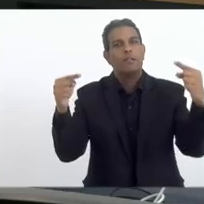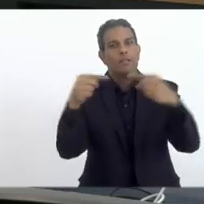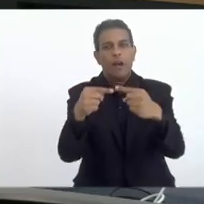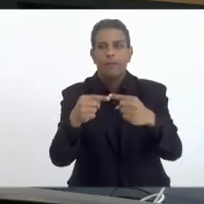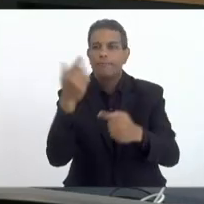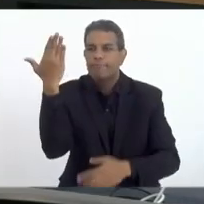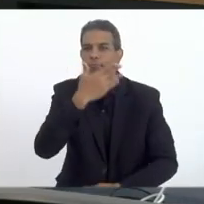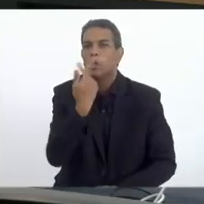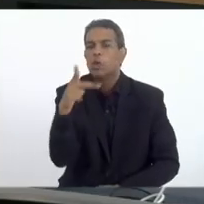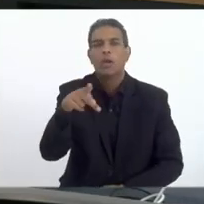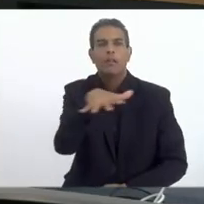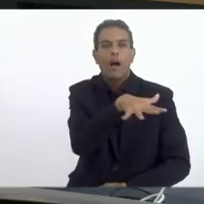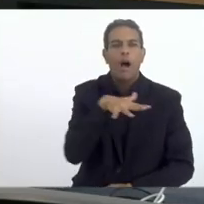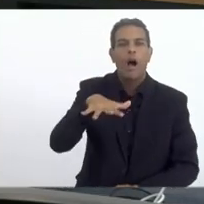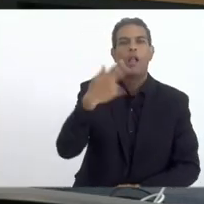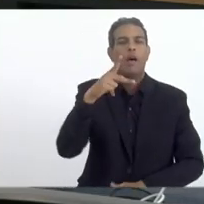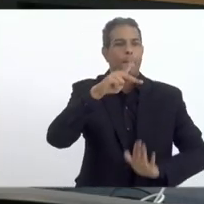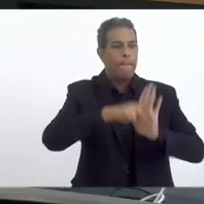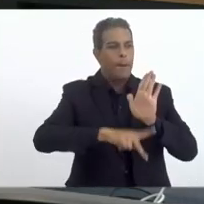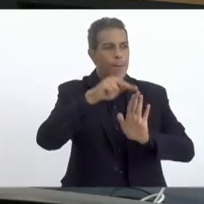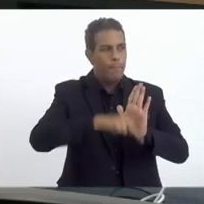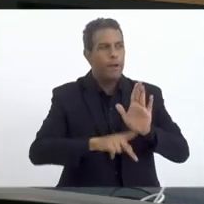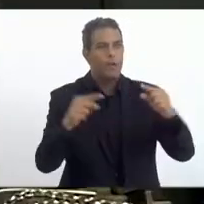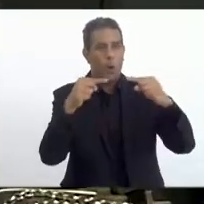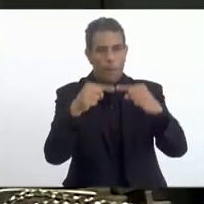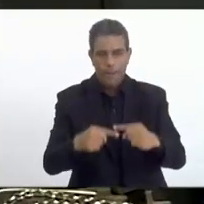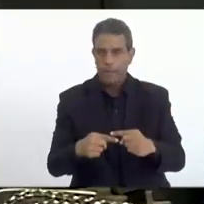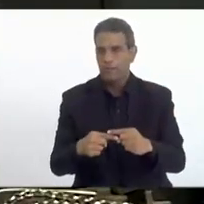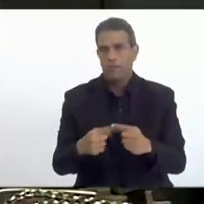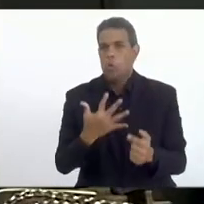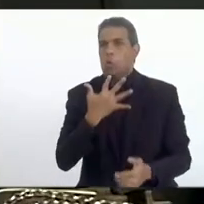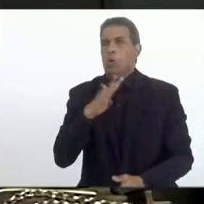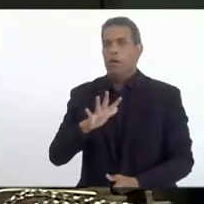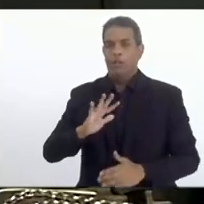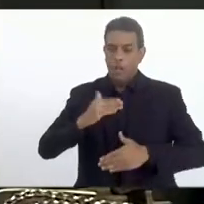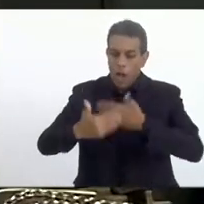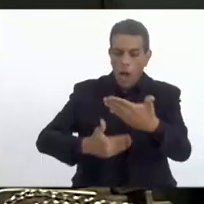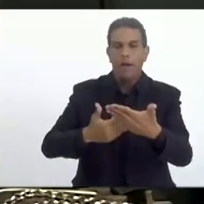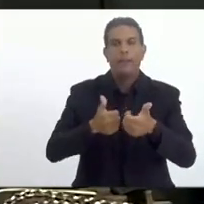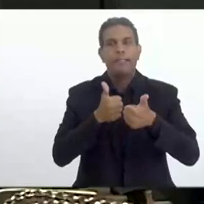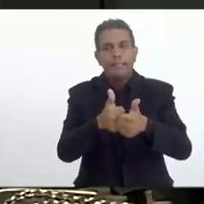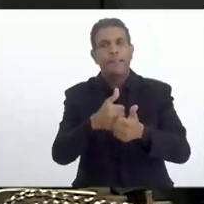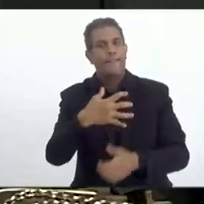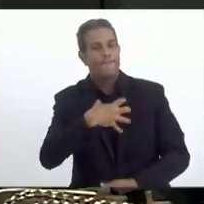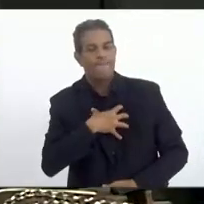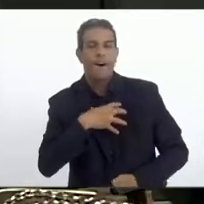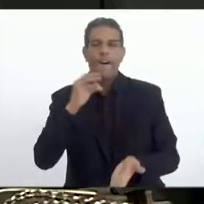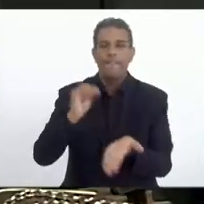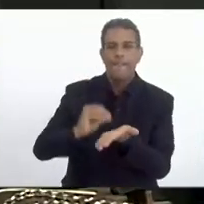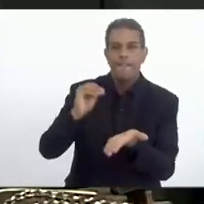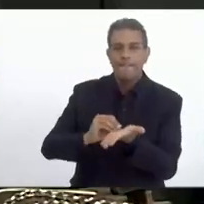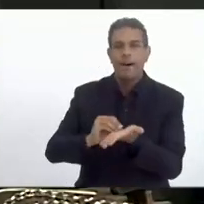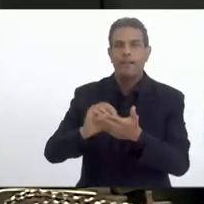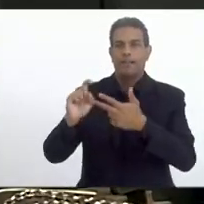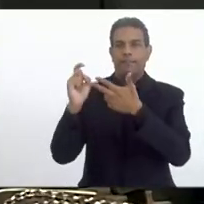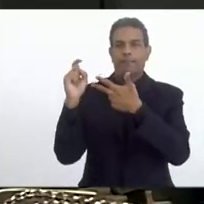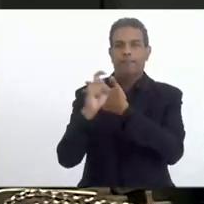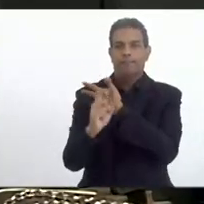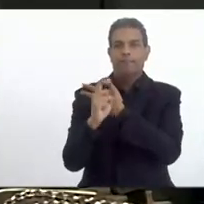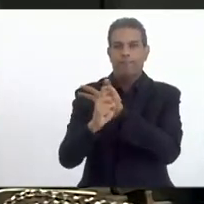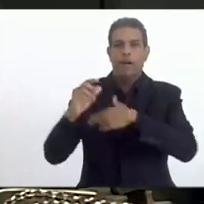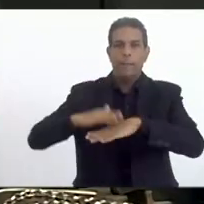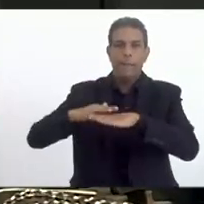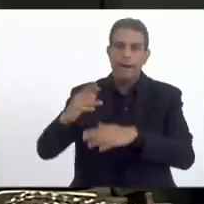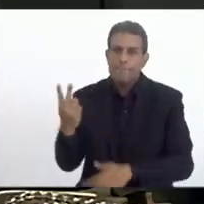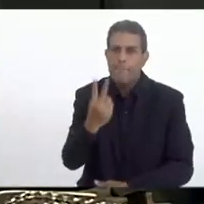não vi ainda o teor do projeto dos executivos, mas assim, desde que eu entrei, eu sinto falta muito do executivo ser